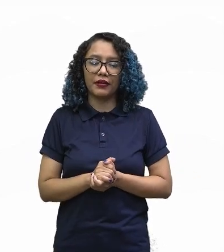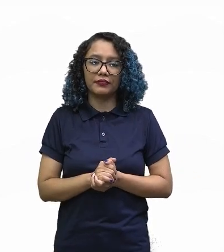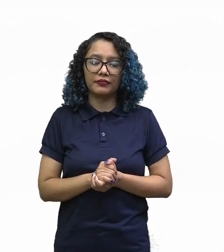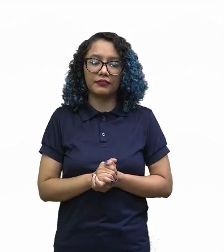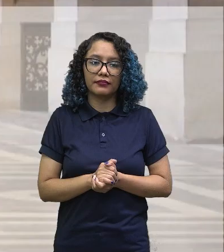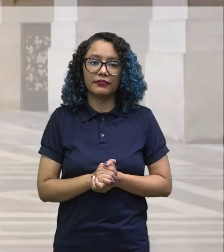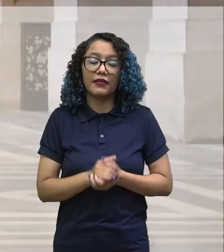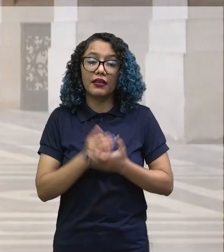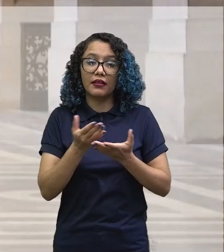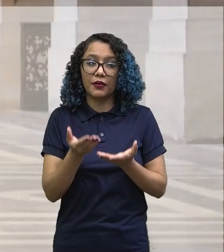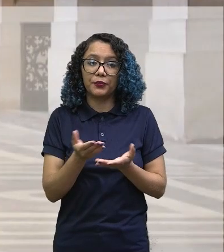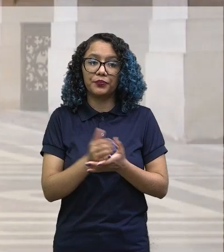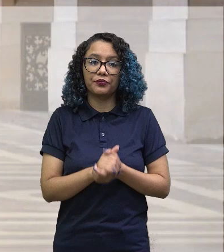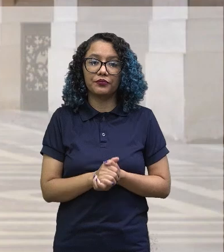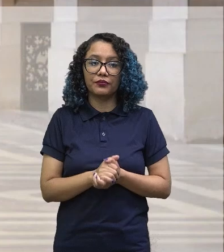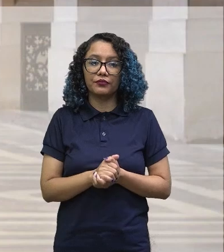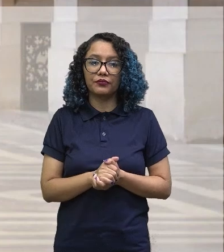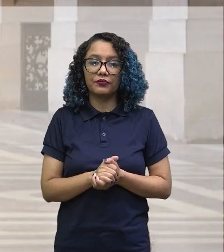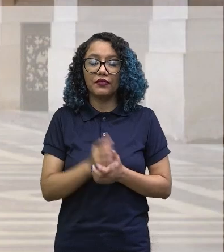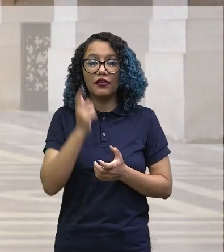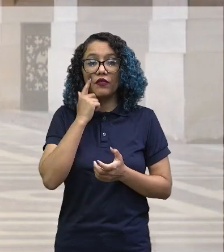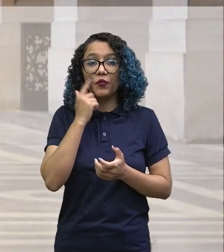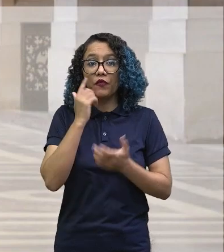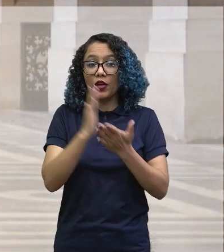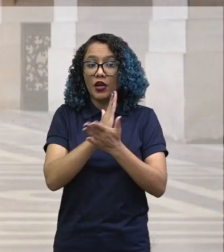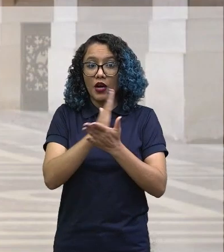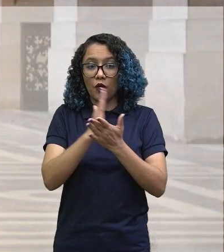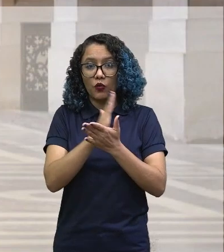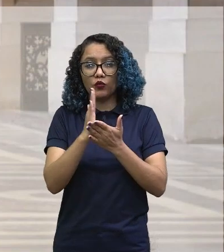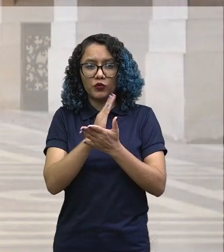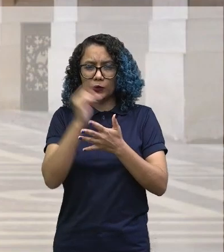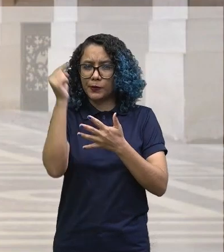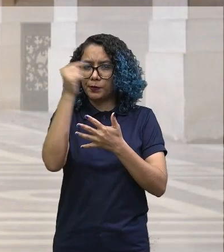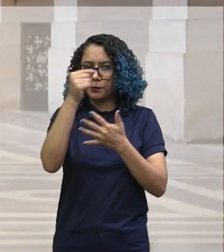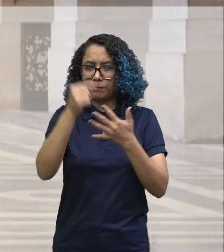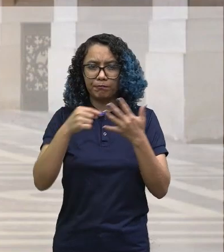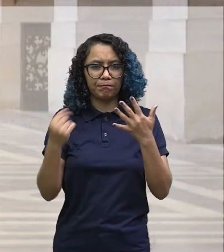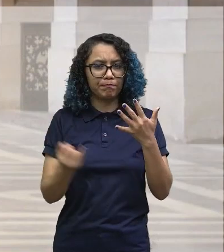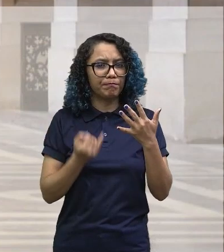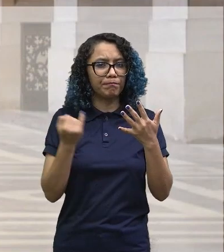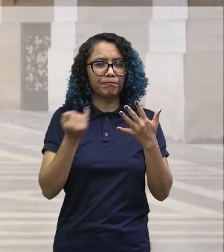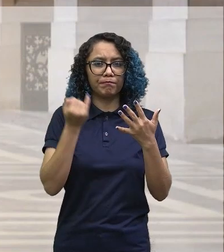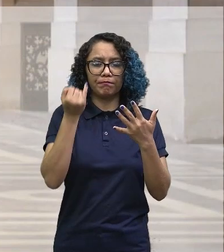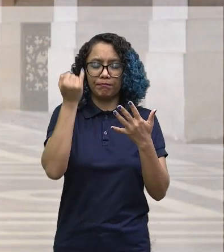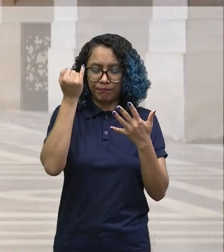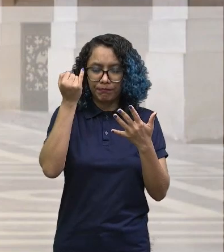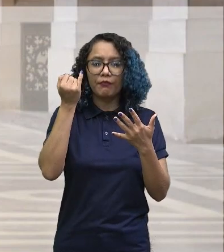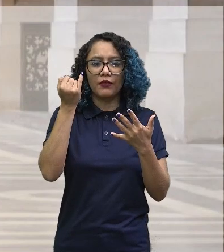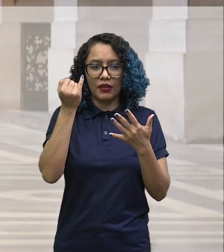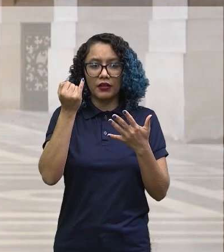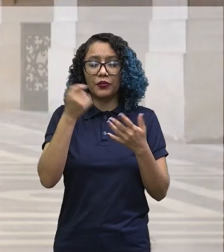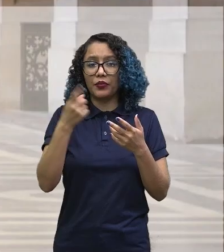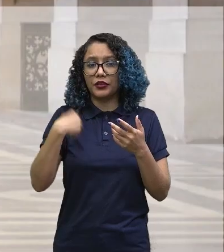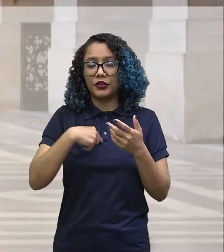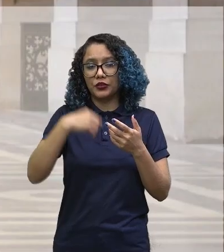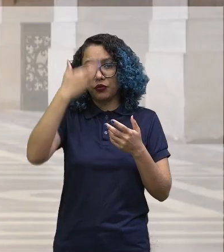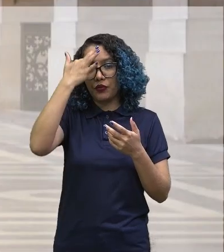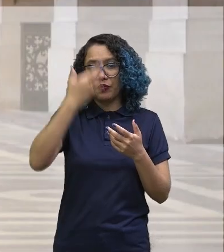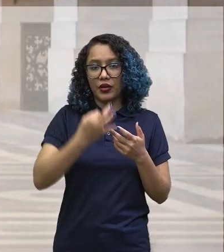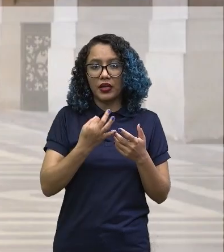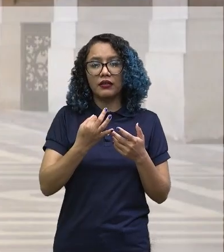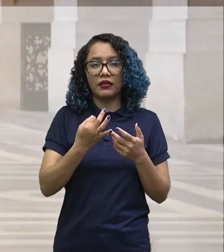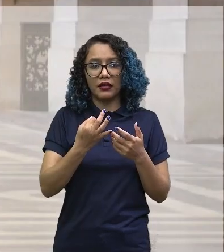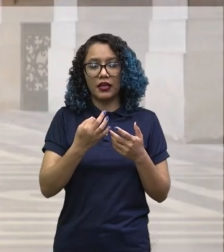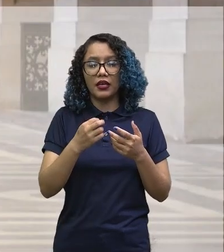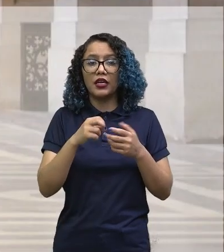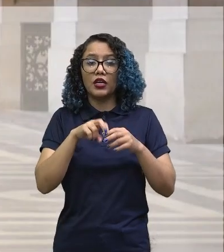vai abordar, portanto, alguns desses pontos que são muito importantes para o entendimento ali